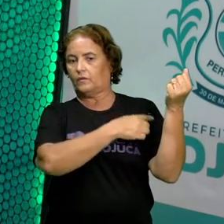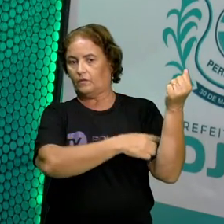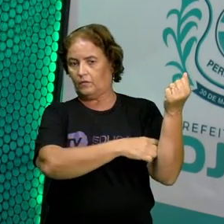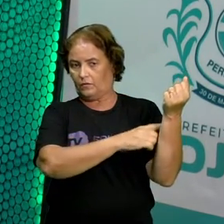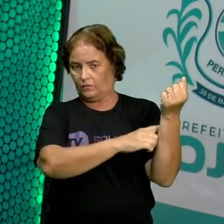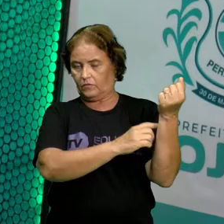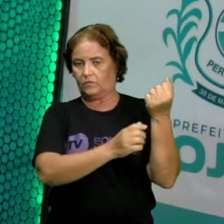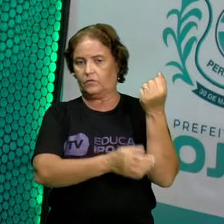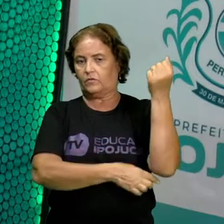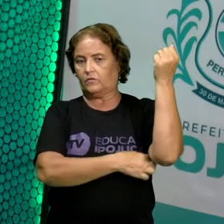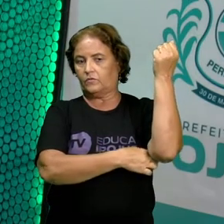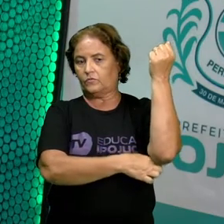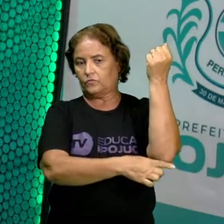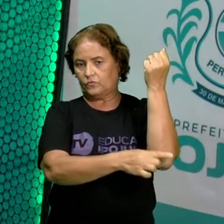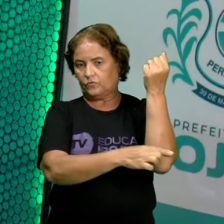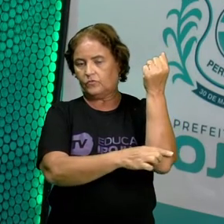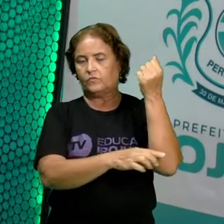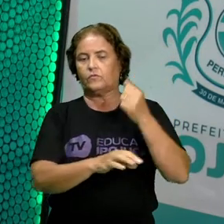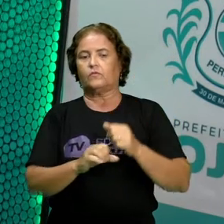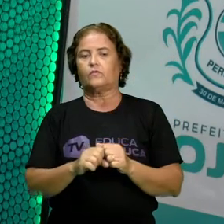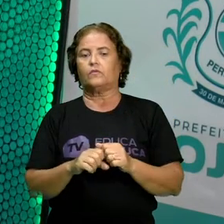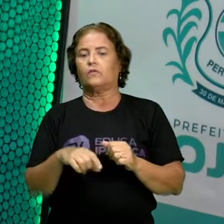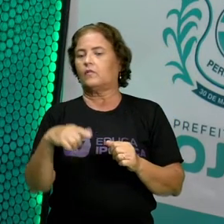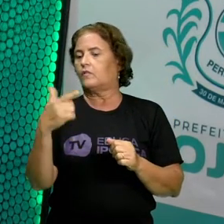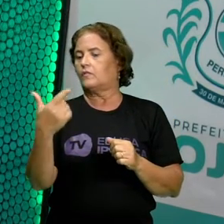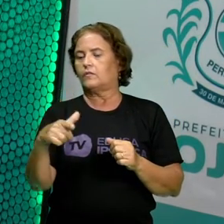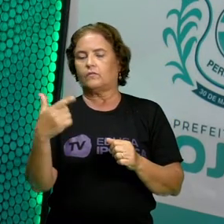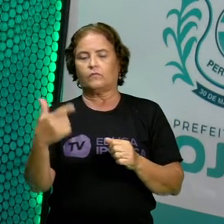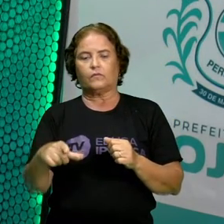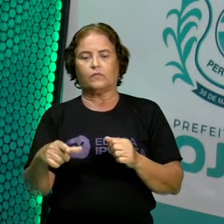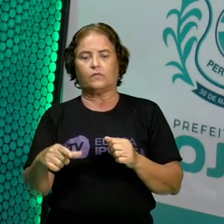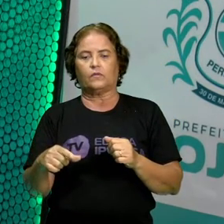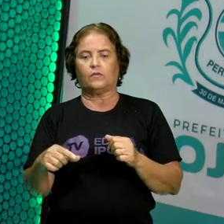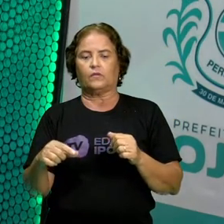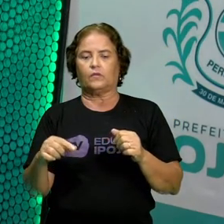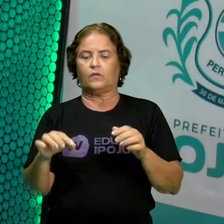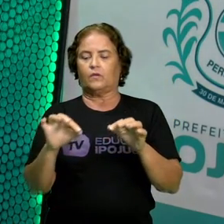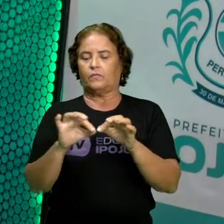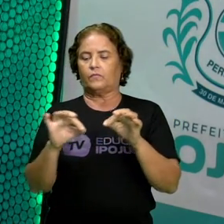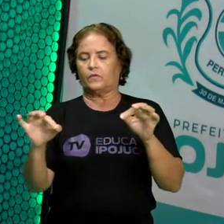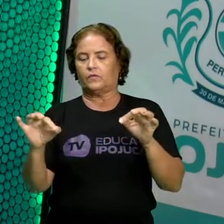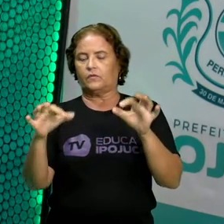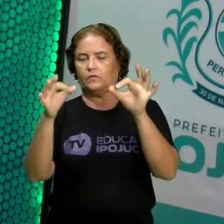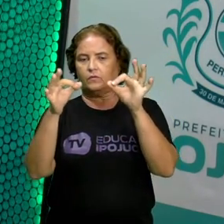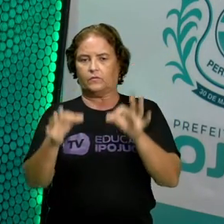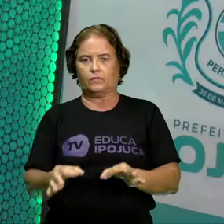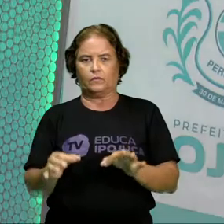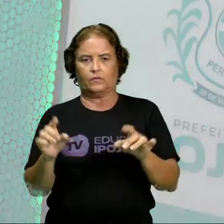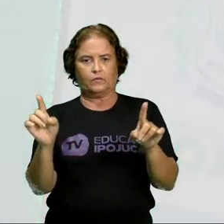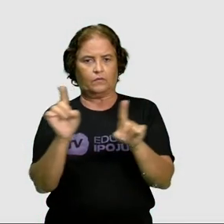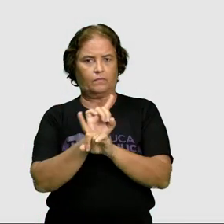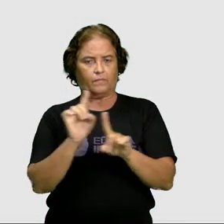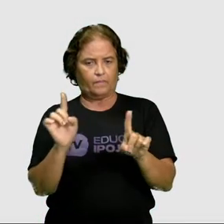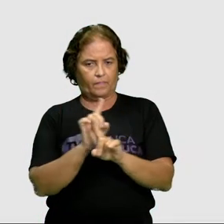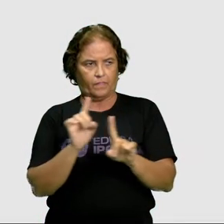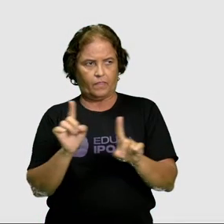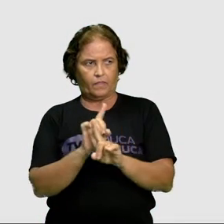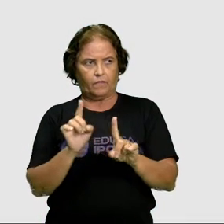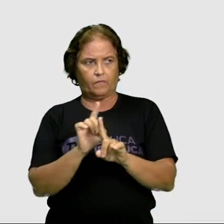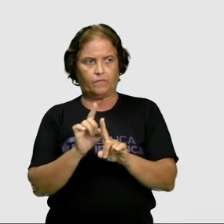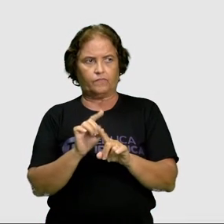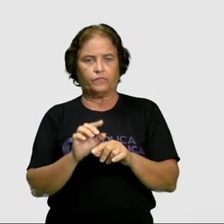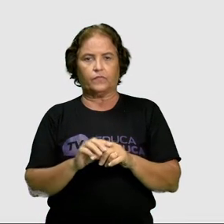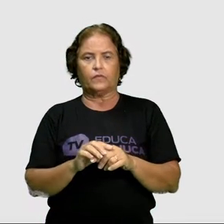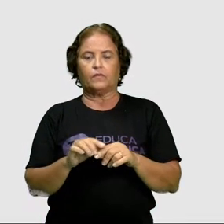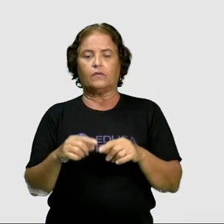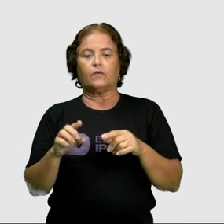um tamanho específico, tá? Então, aí temos aí o nosso desafio. Usando